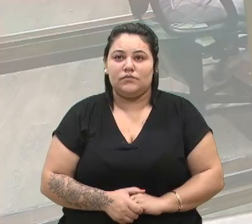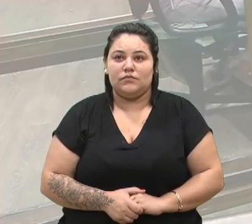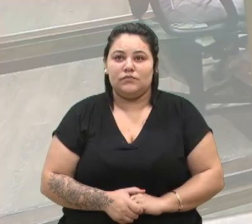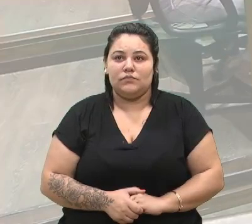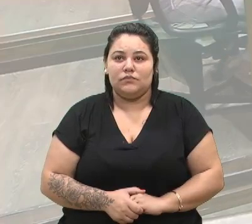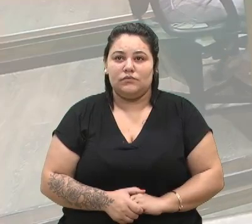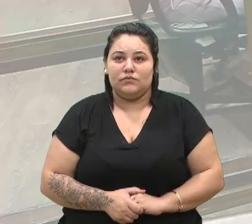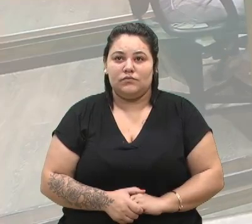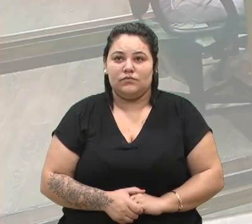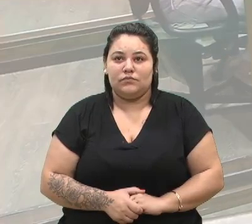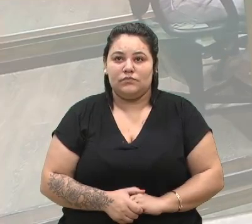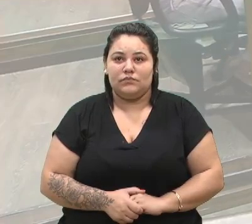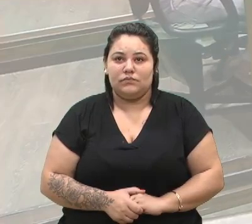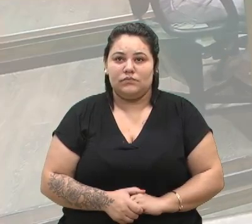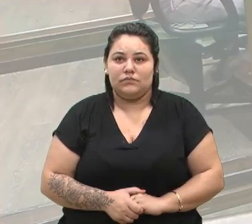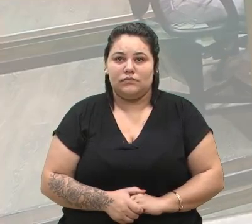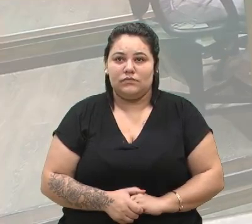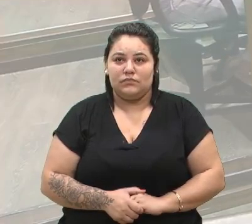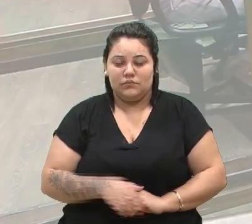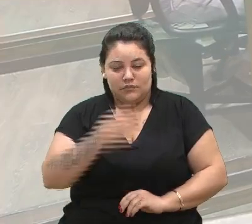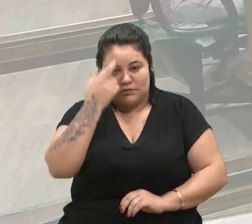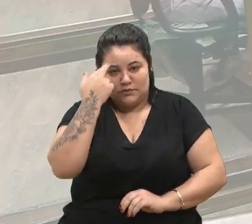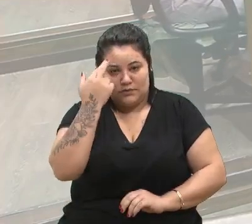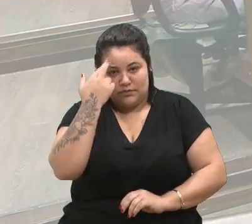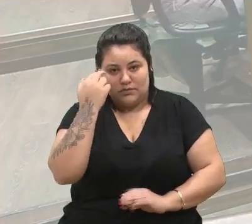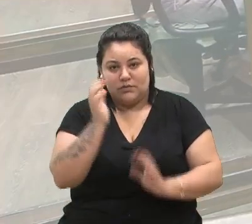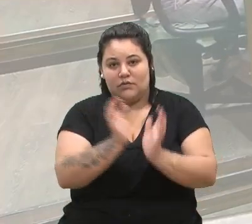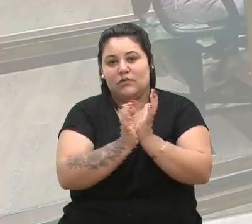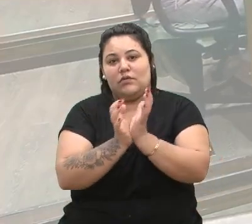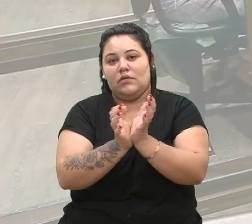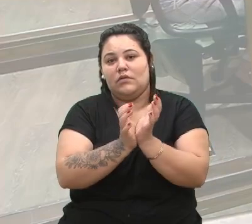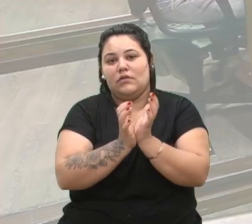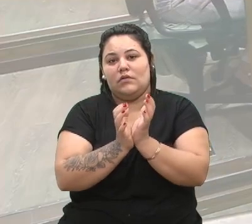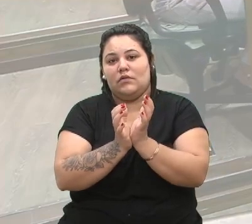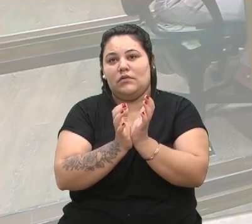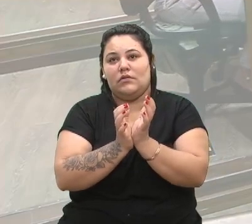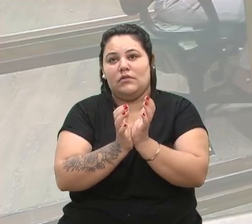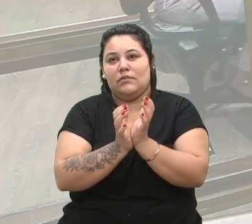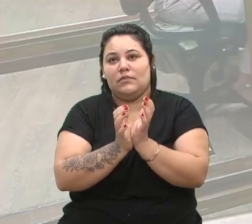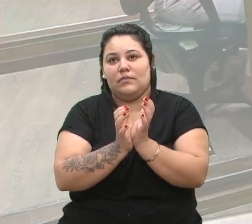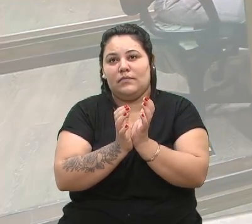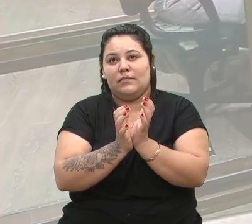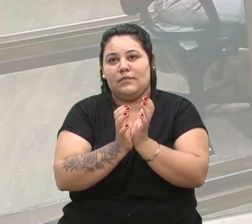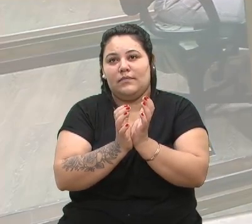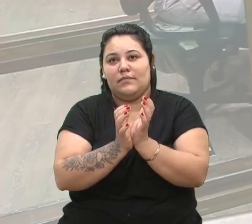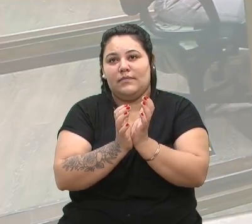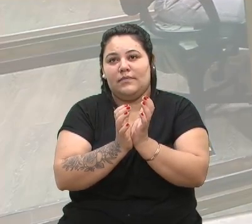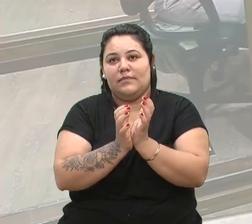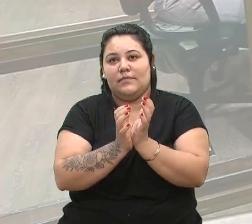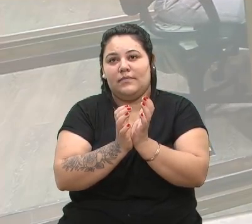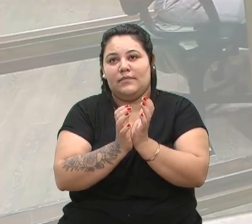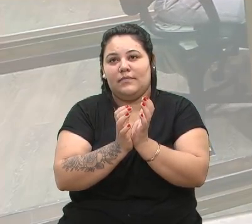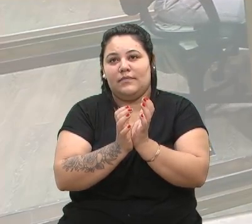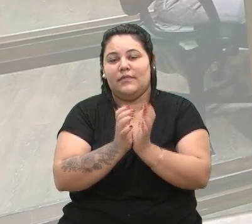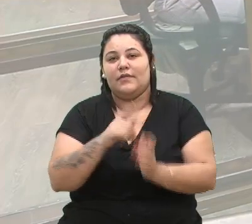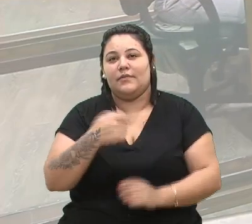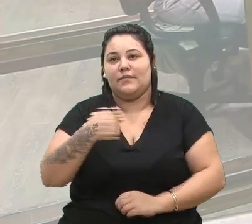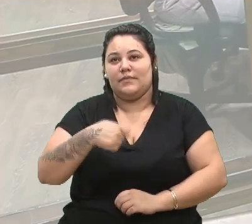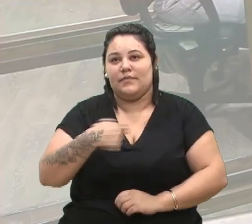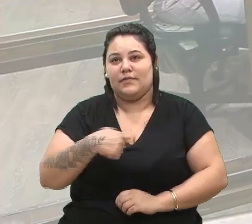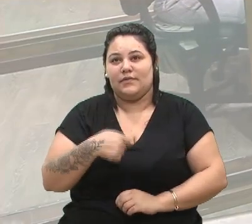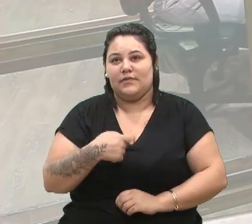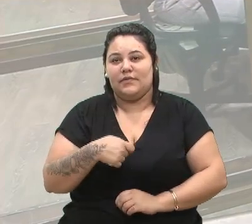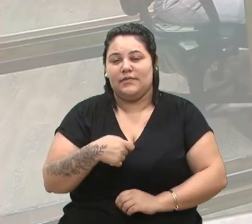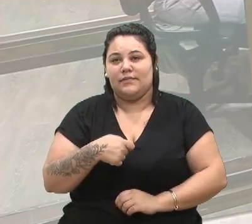Rafael, nobres pares, caros colegas, é capaz, bem capaz, que eu ia perder a oportunidade de me